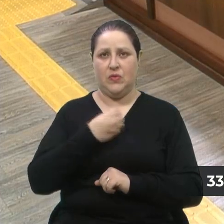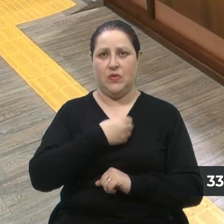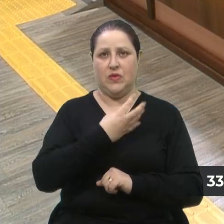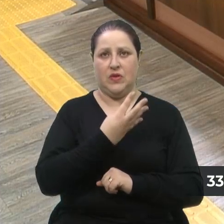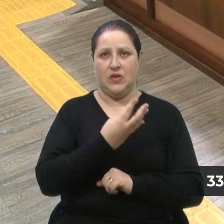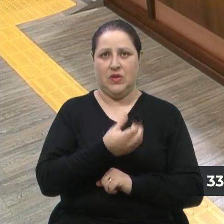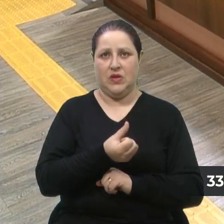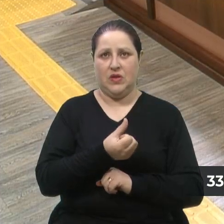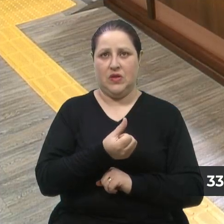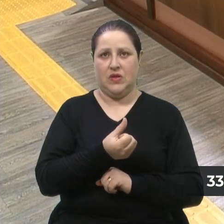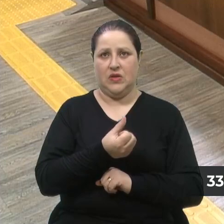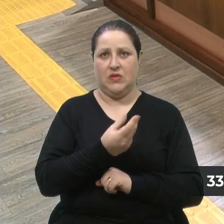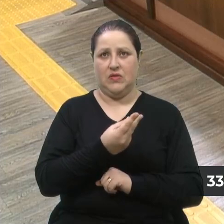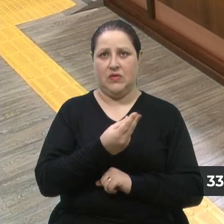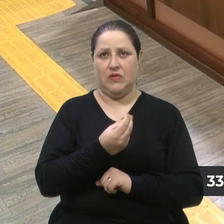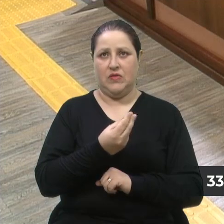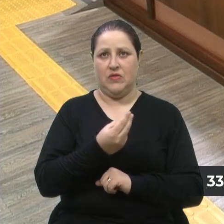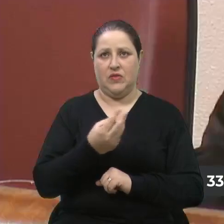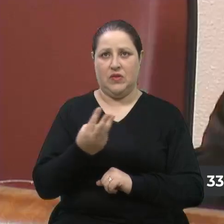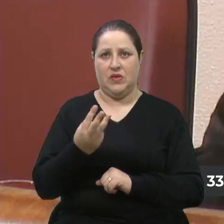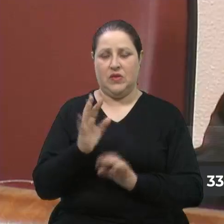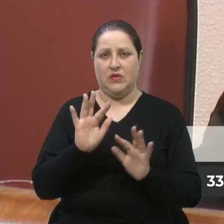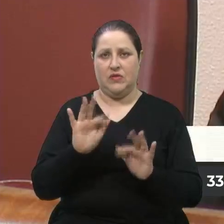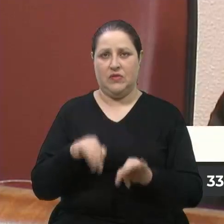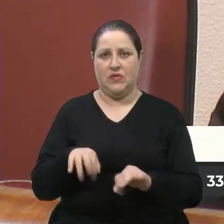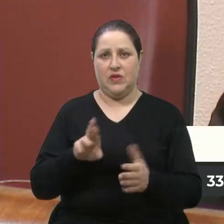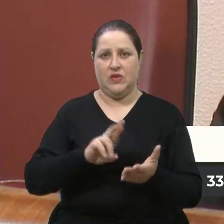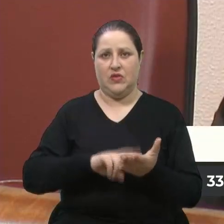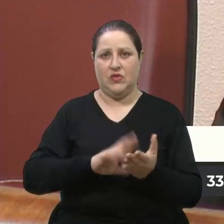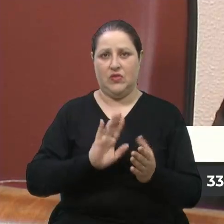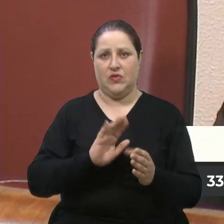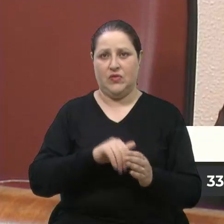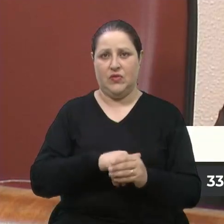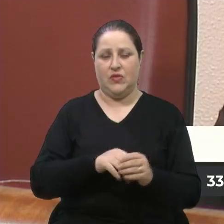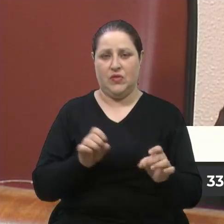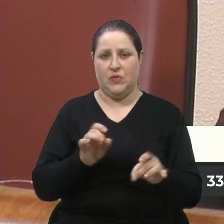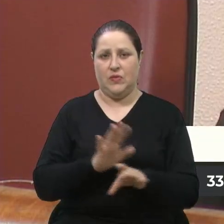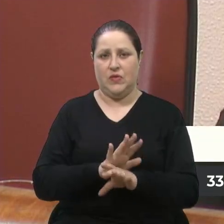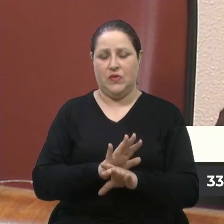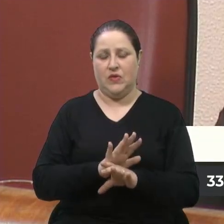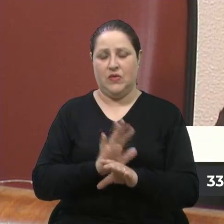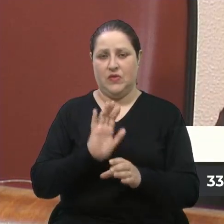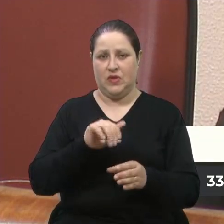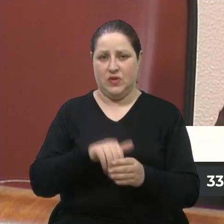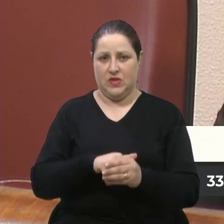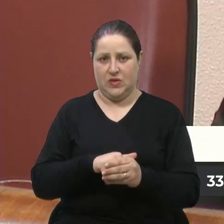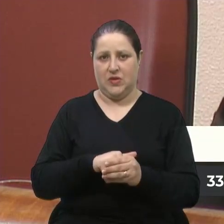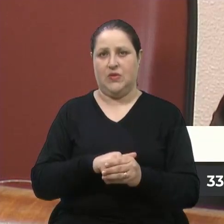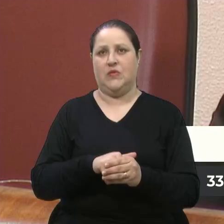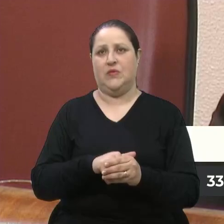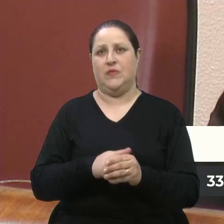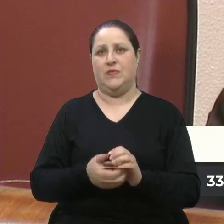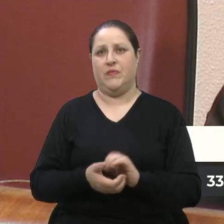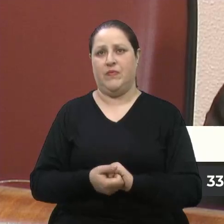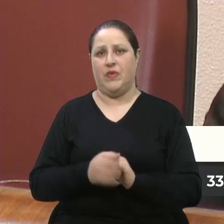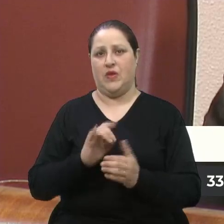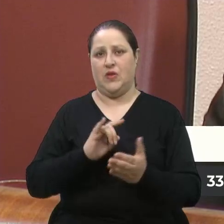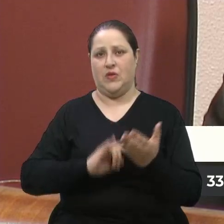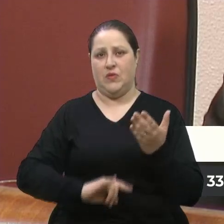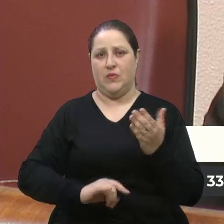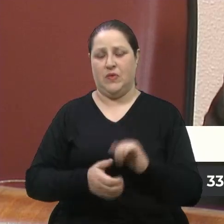encerrado o registro dos votos, encerrada a votação. O requerimento número 46/2023